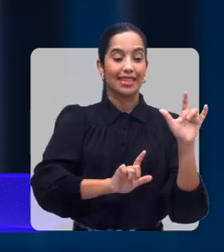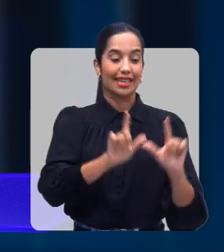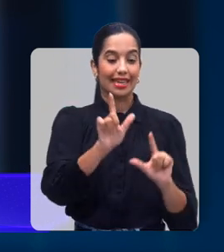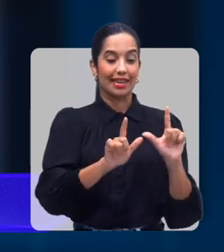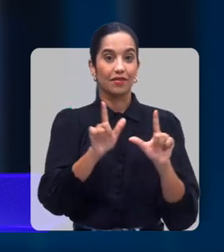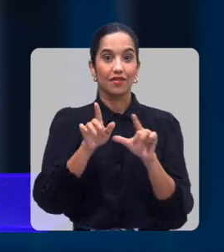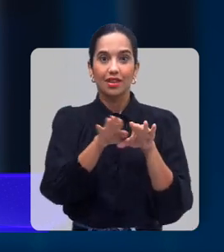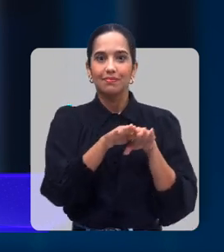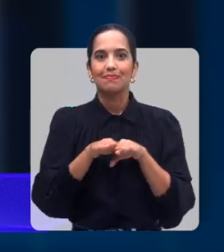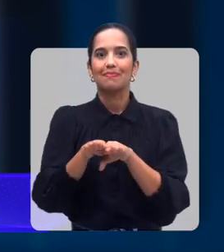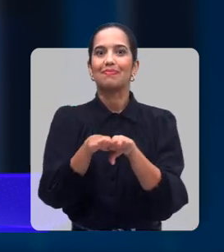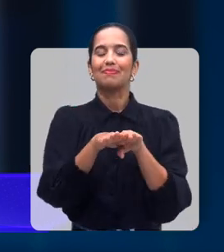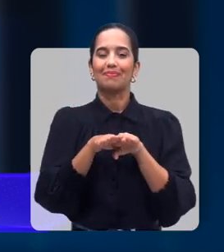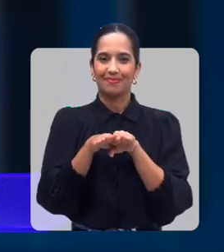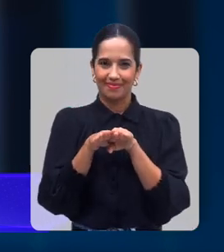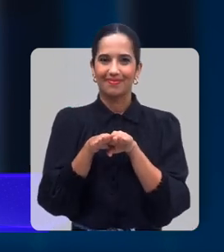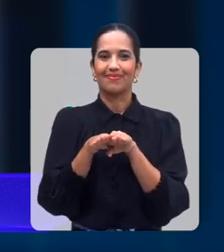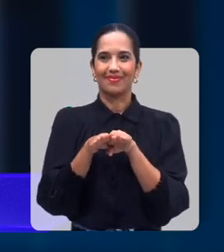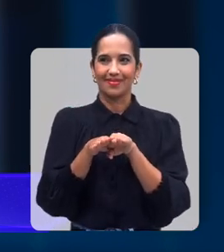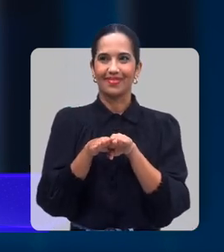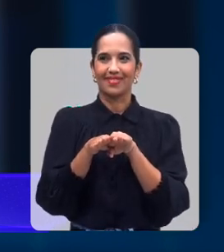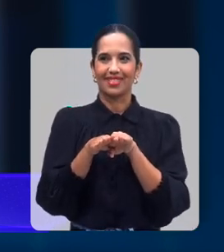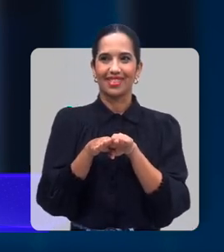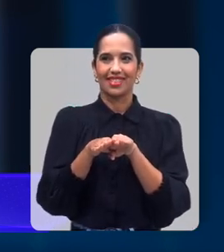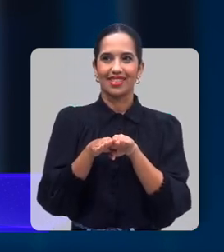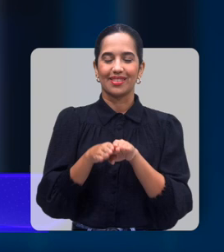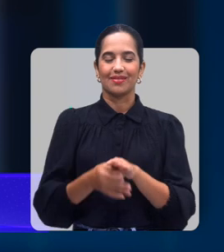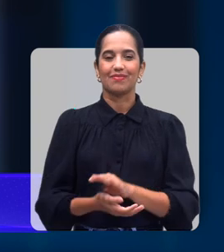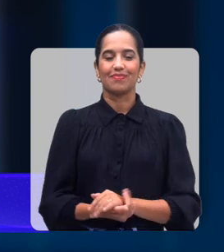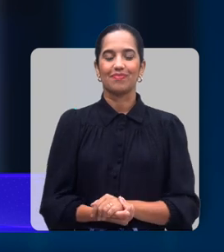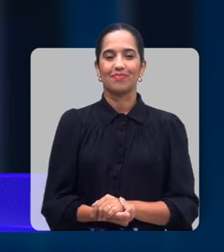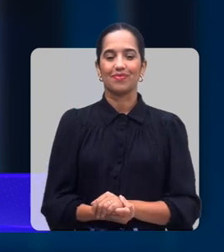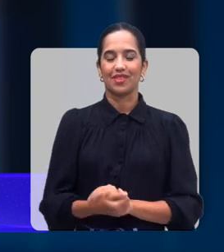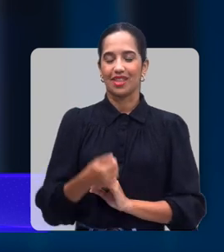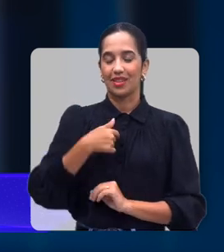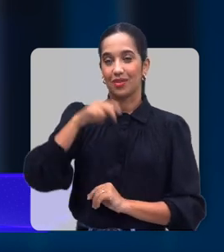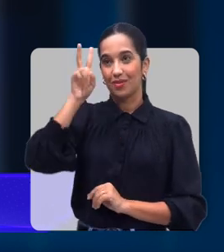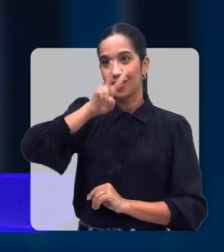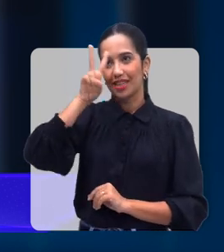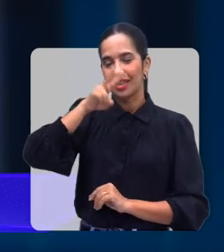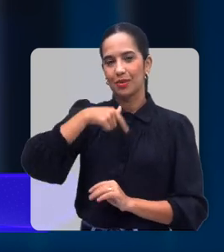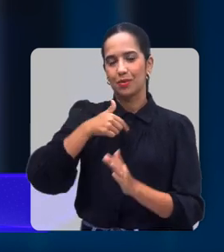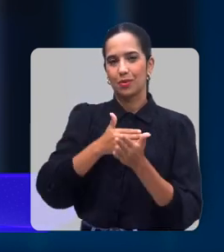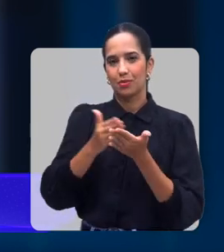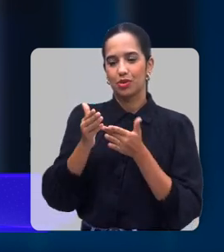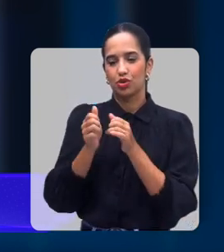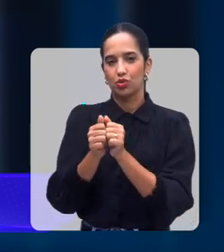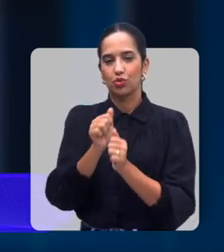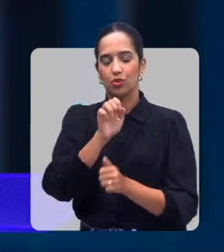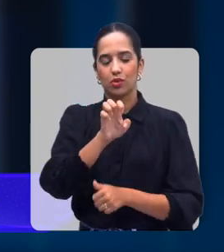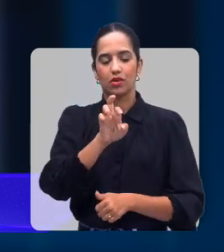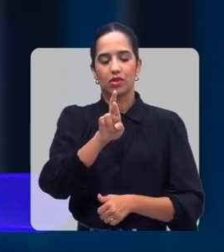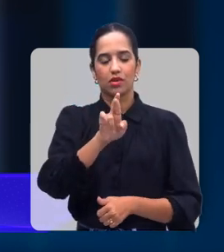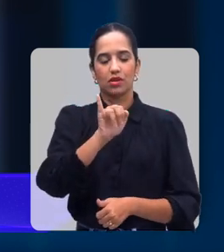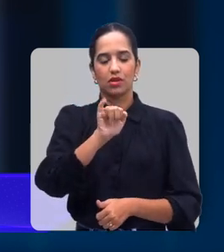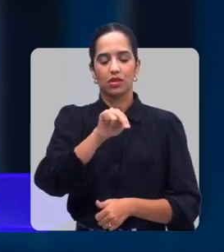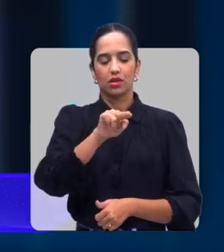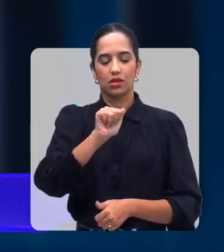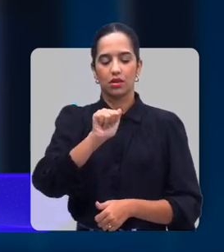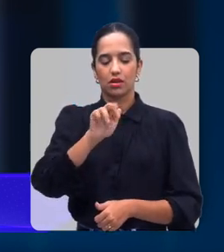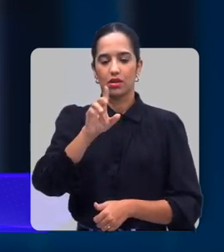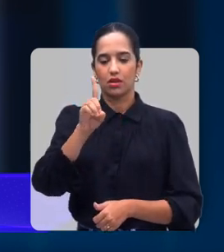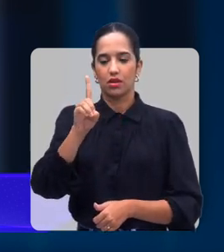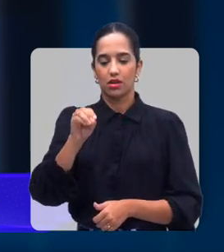tempo. A gente no controle lá, e eu comecei com o Erinaldo, e